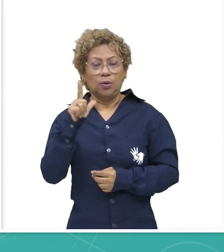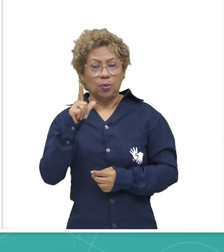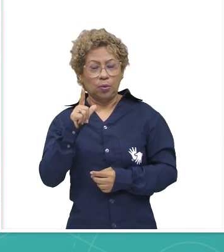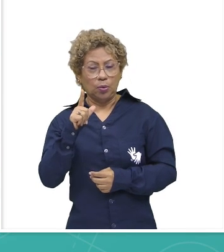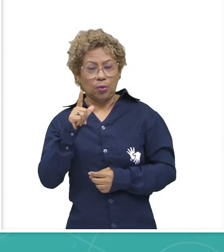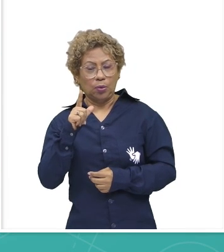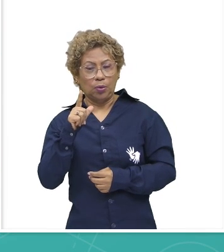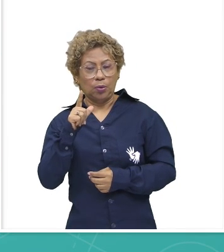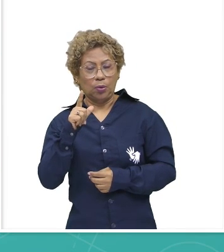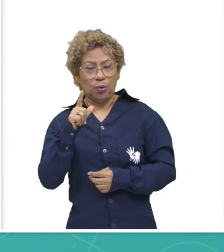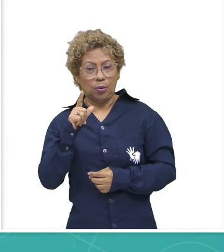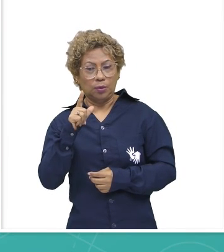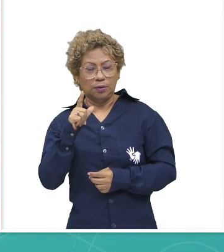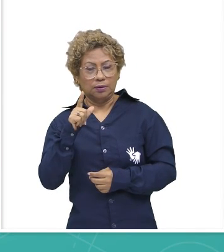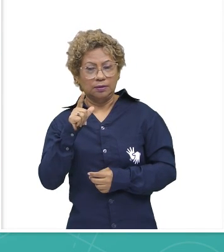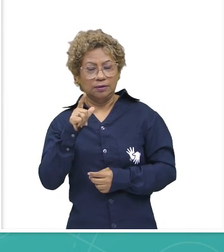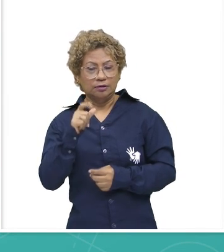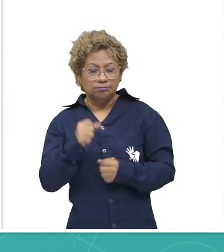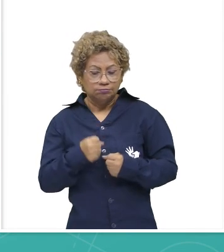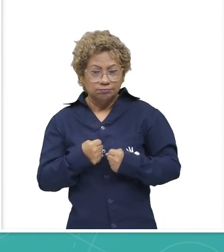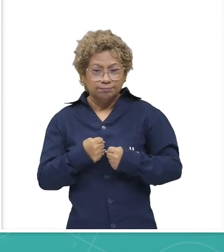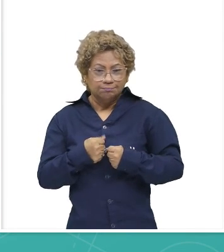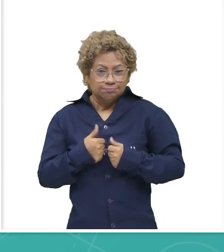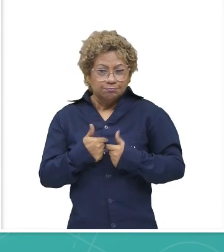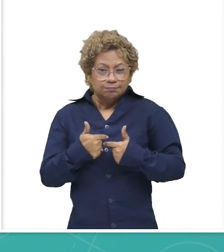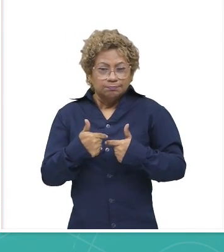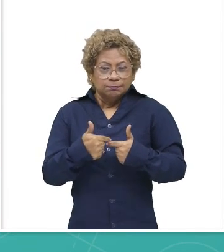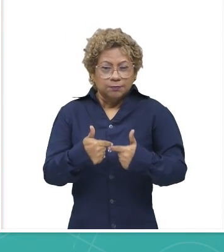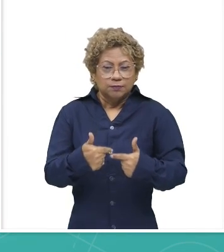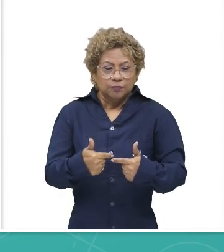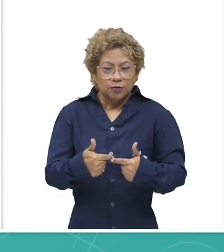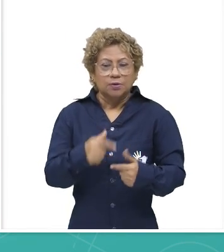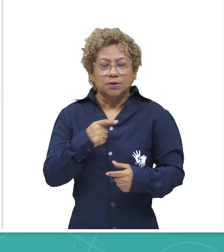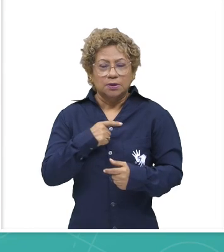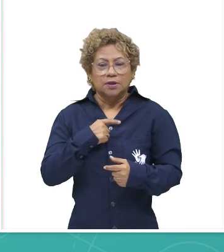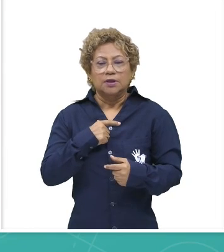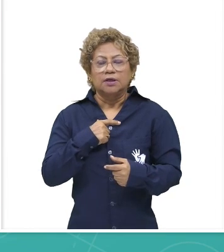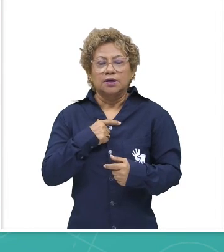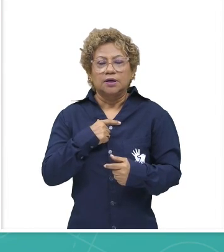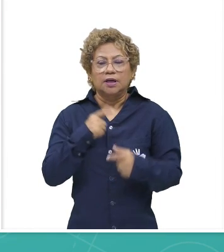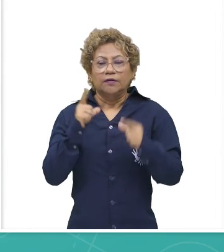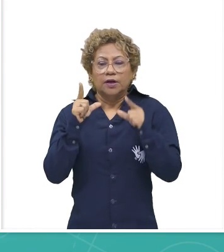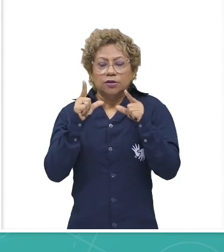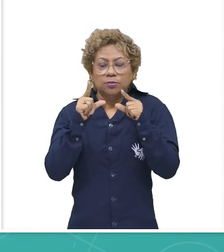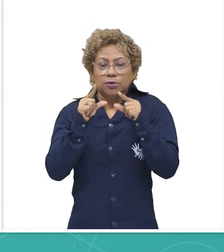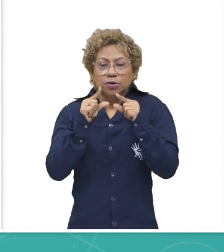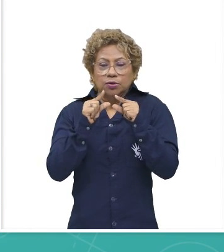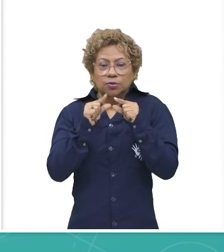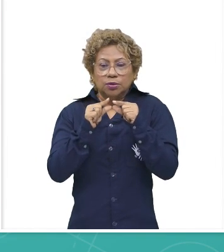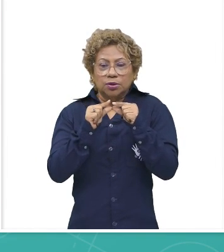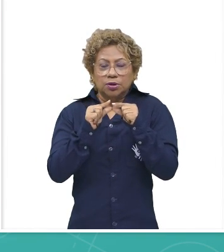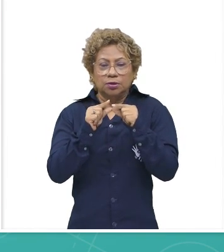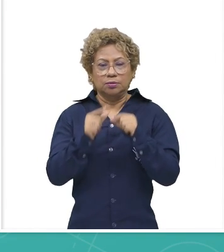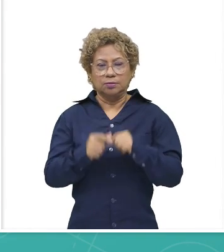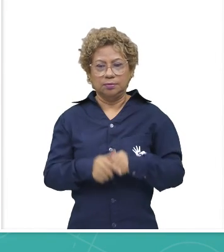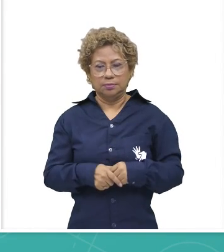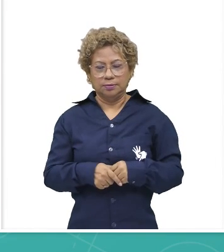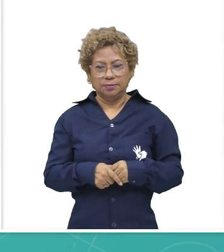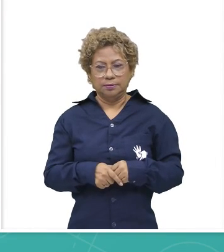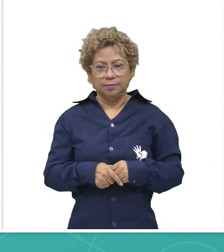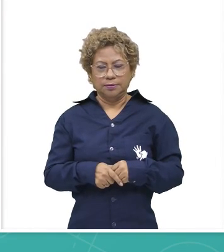ela acaba se comprimindo, ou seja, ela tem o seu volume diminuído. O ar pode,